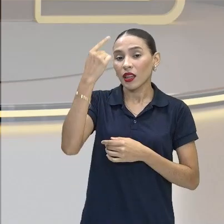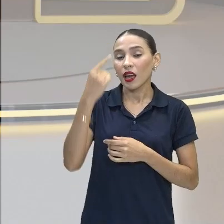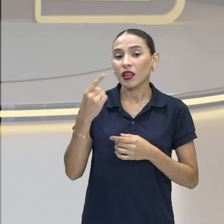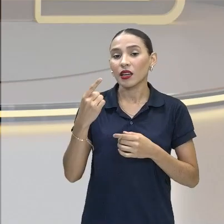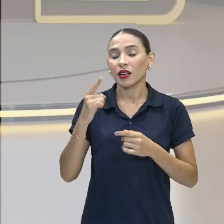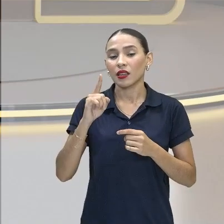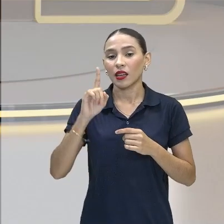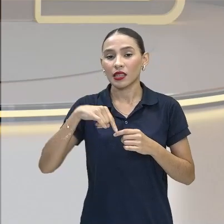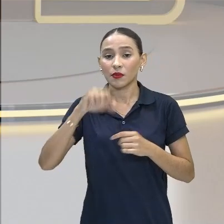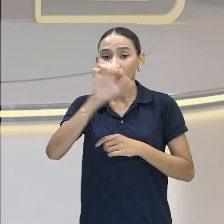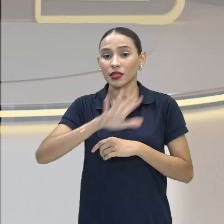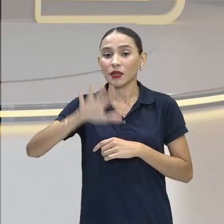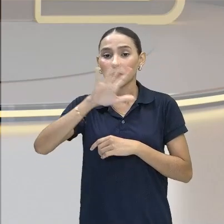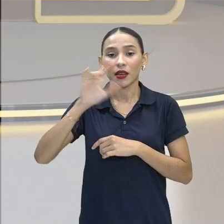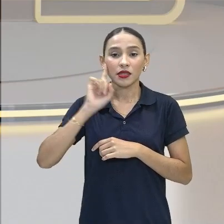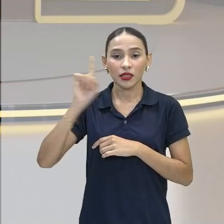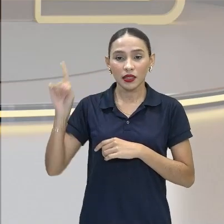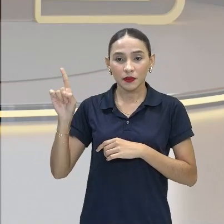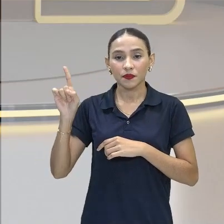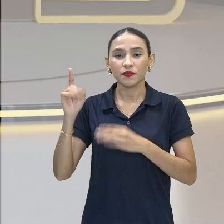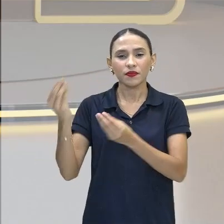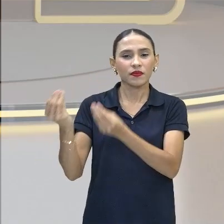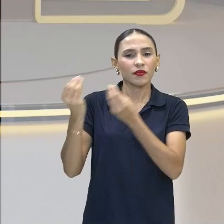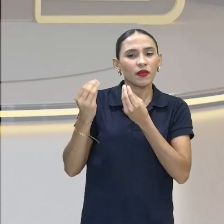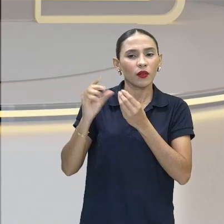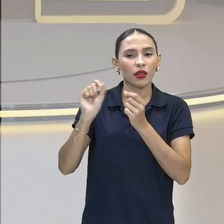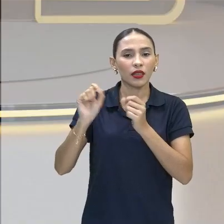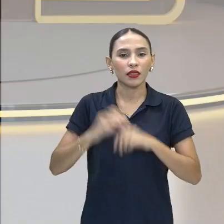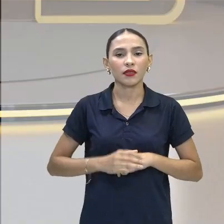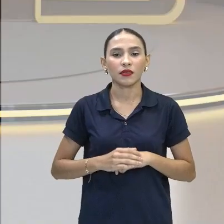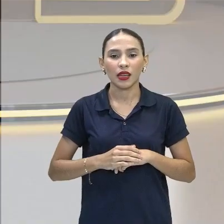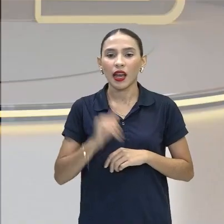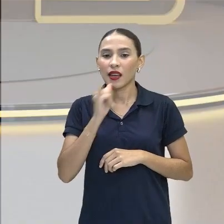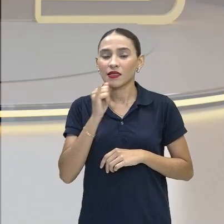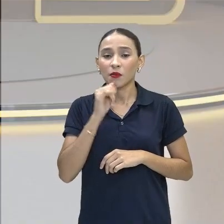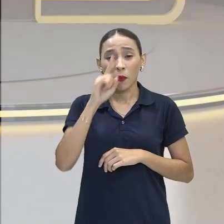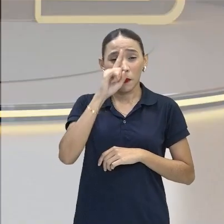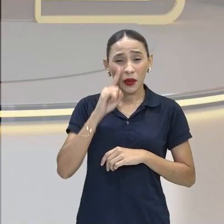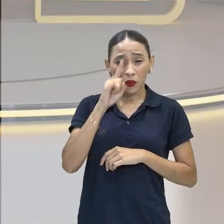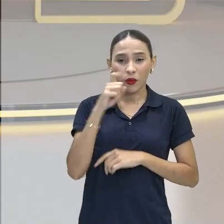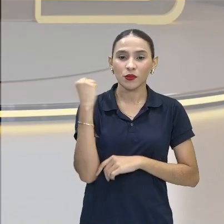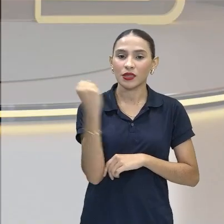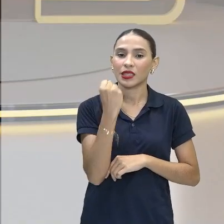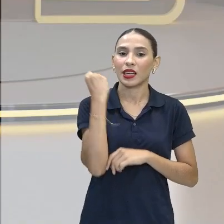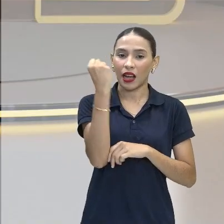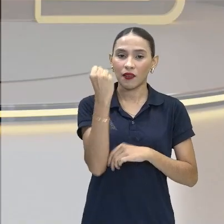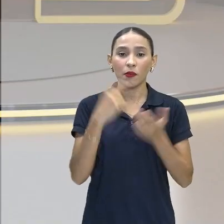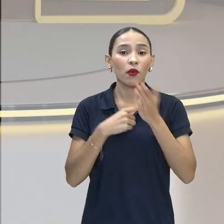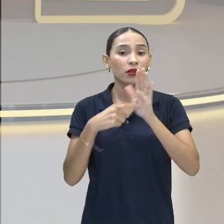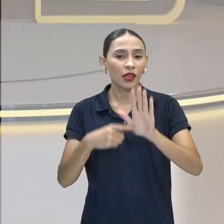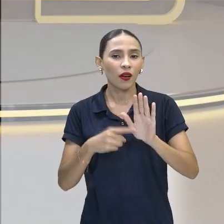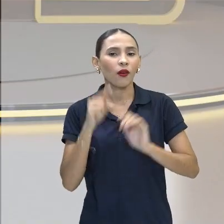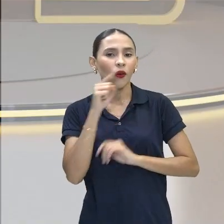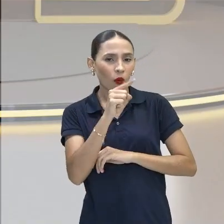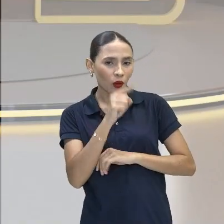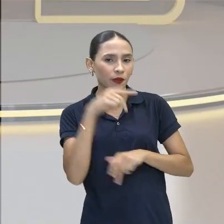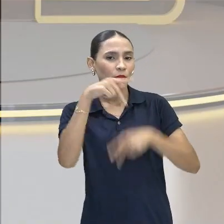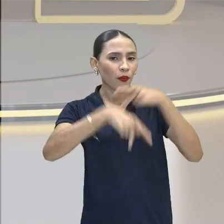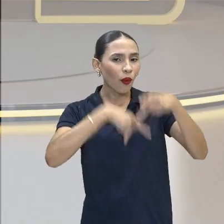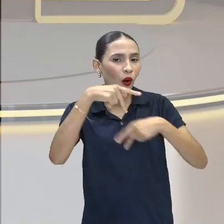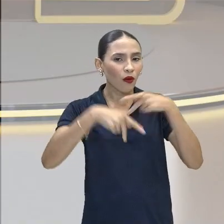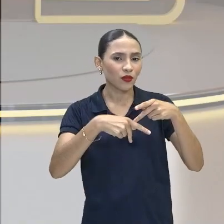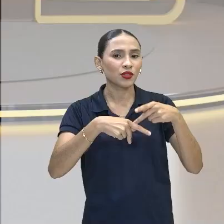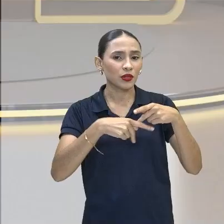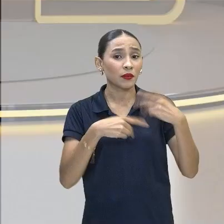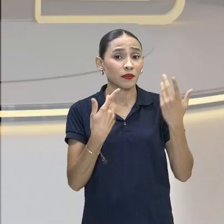desta ilustração que passa para nós é um ato de selvageria, né? Para mostrar, olha só como aqueles povos